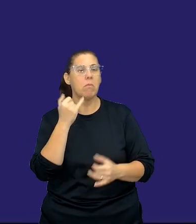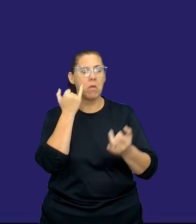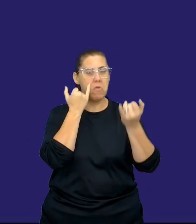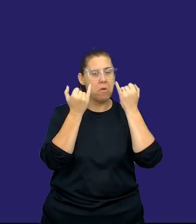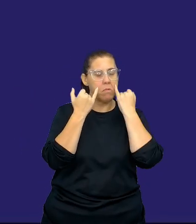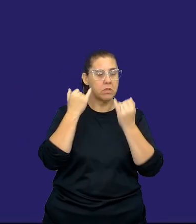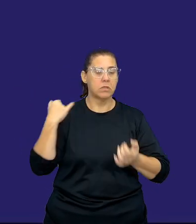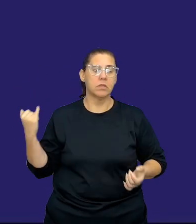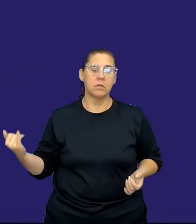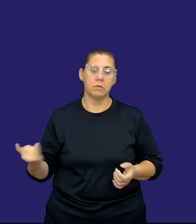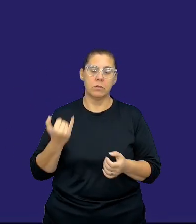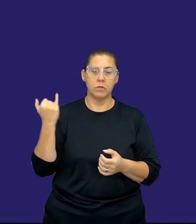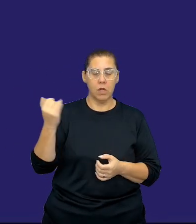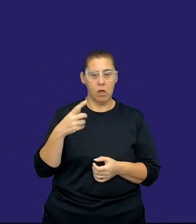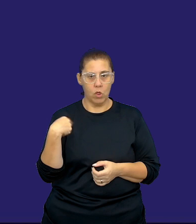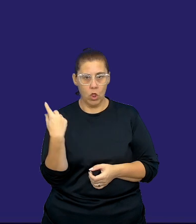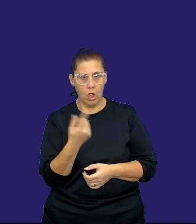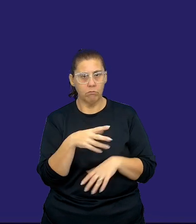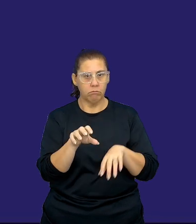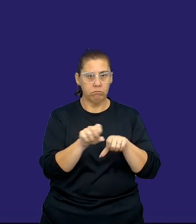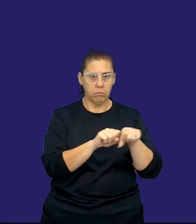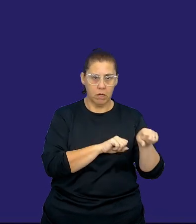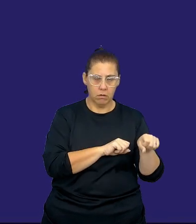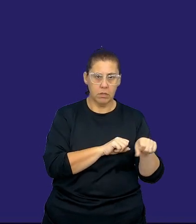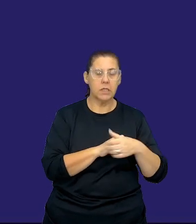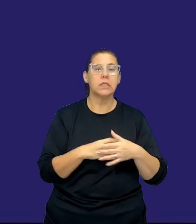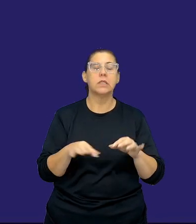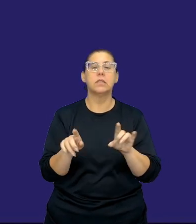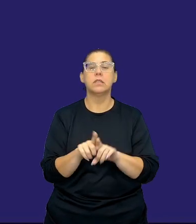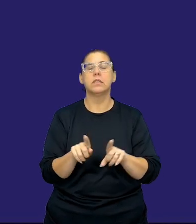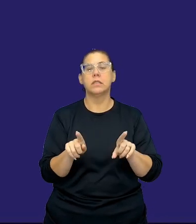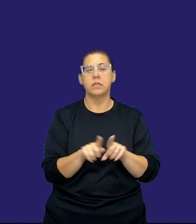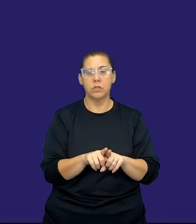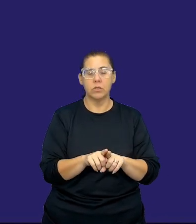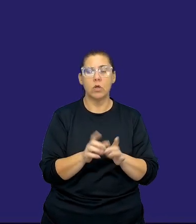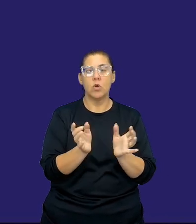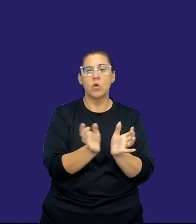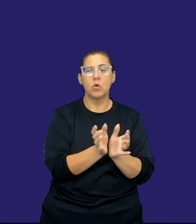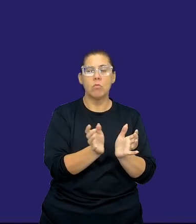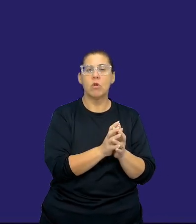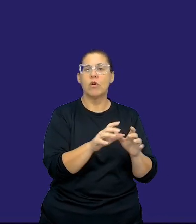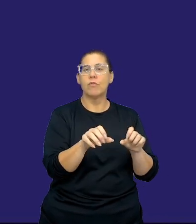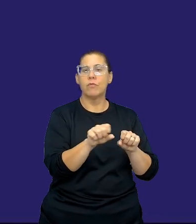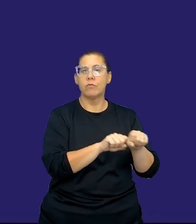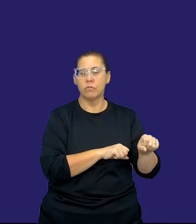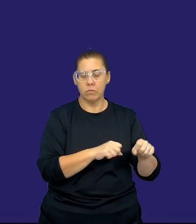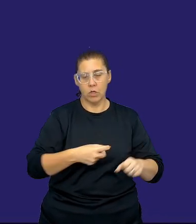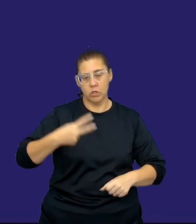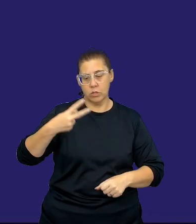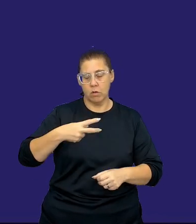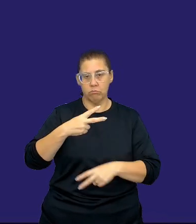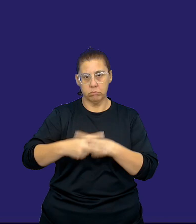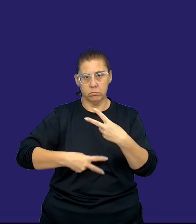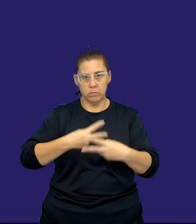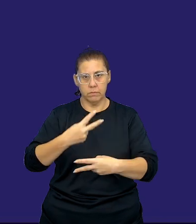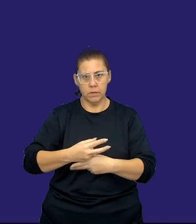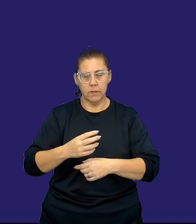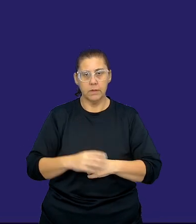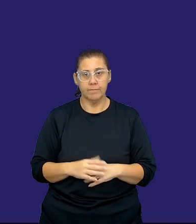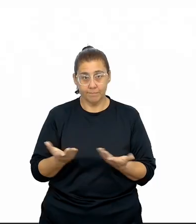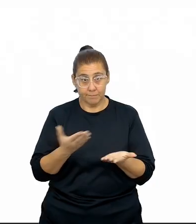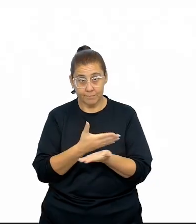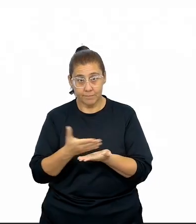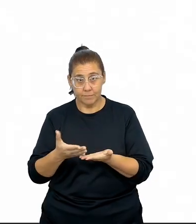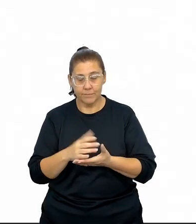informações importantes sobre as nossas formações e também sobre o eixo formativo do segundo bimestre. Vamos